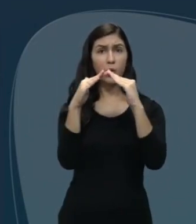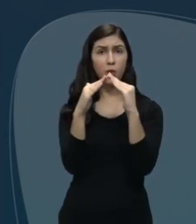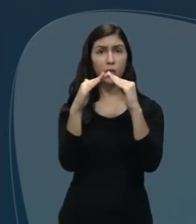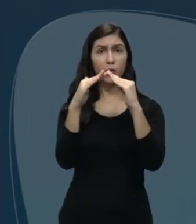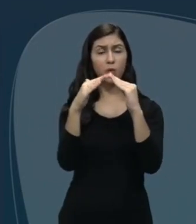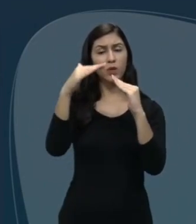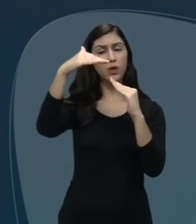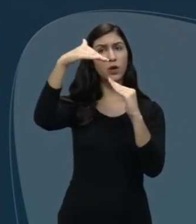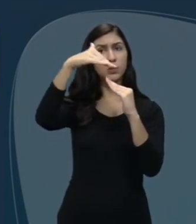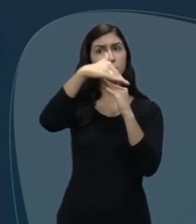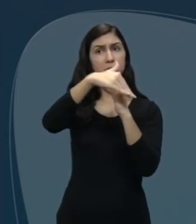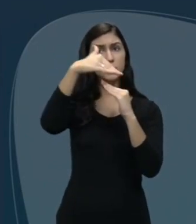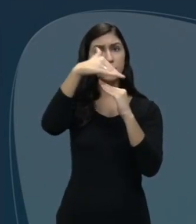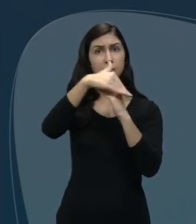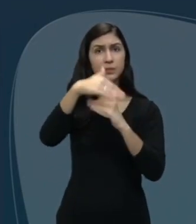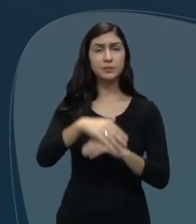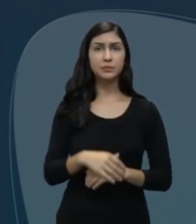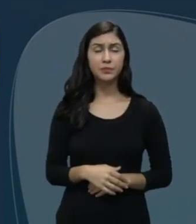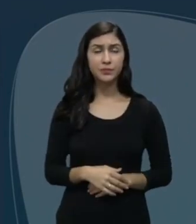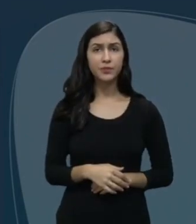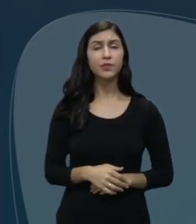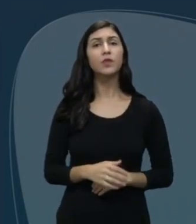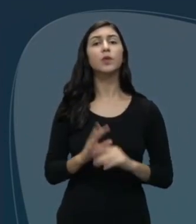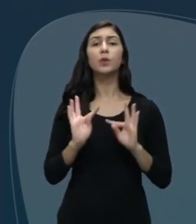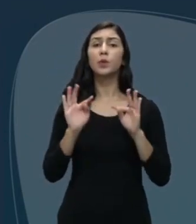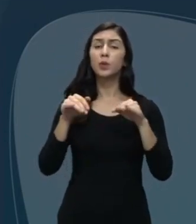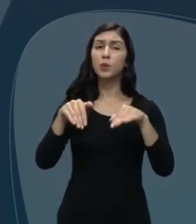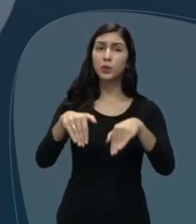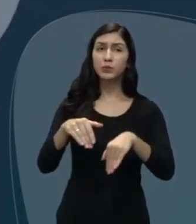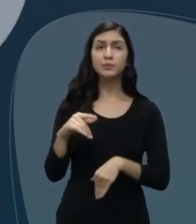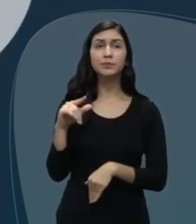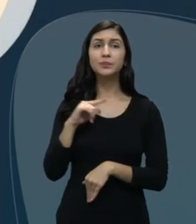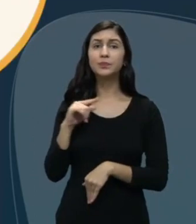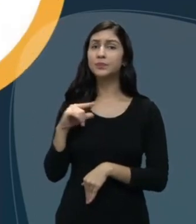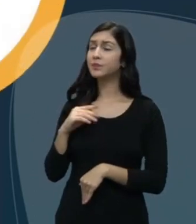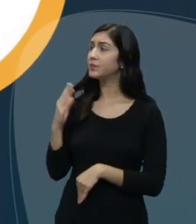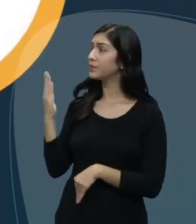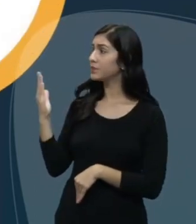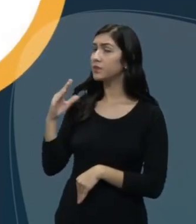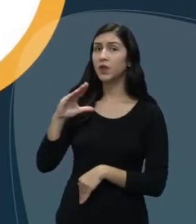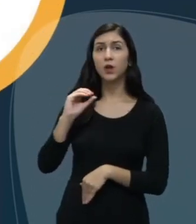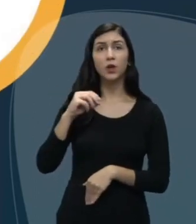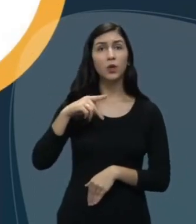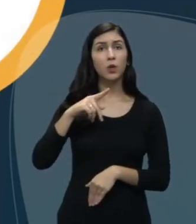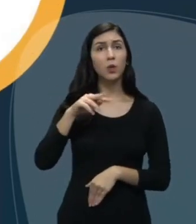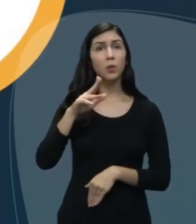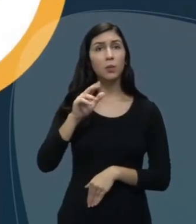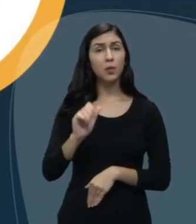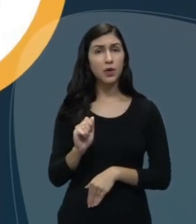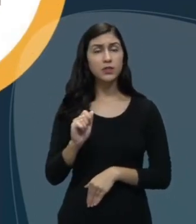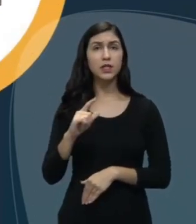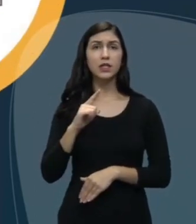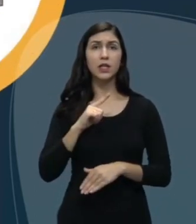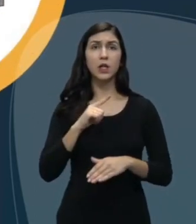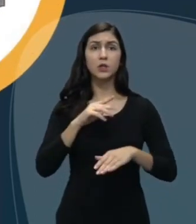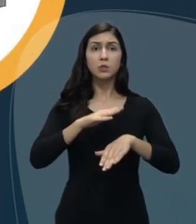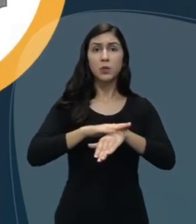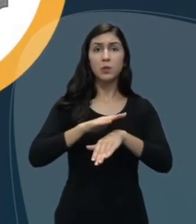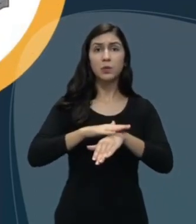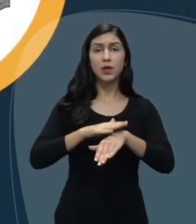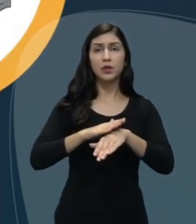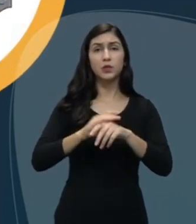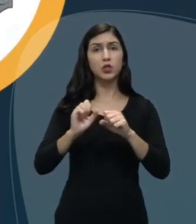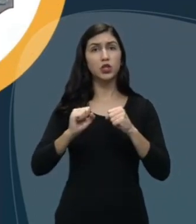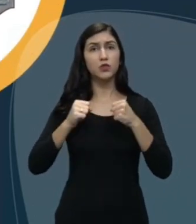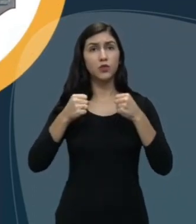eixos principais de inércia. E por fim, temos o caso da flexão composta, em que os momentos flexores e